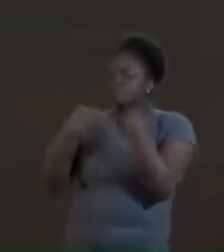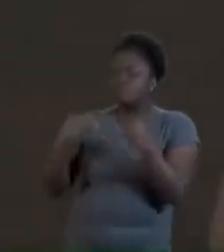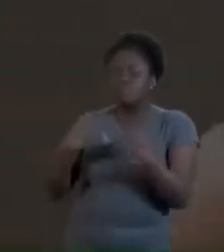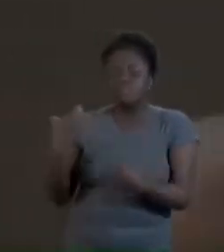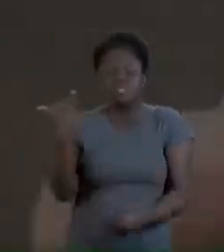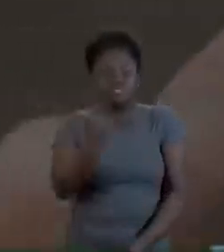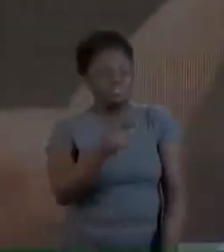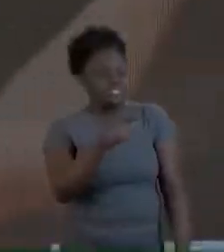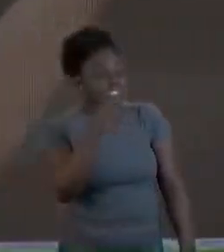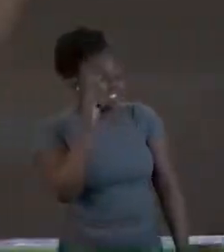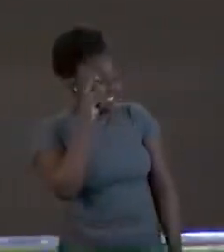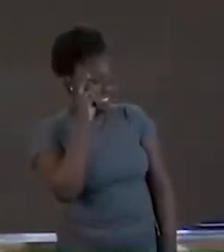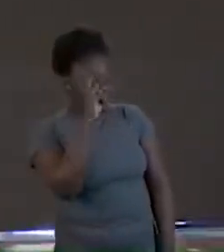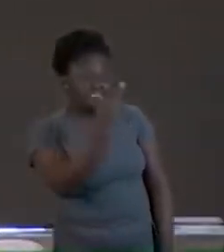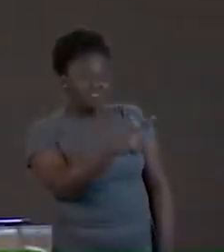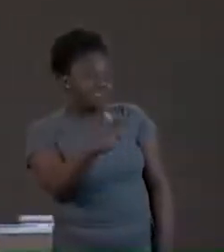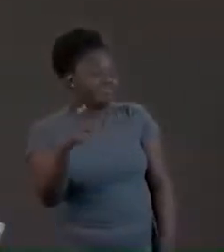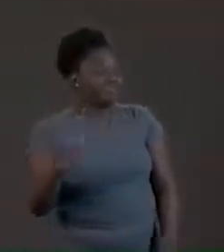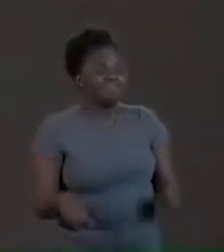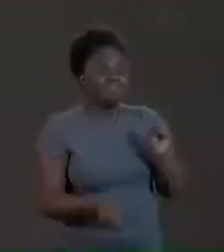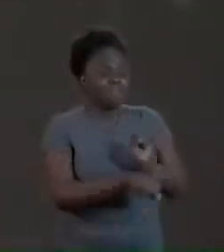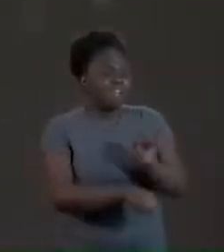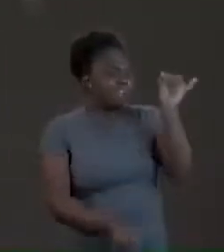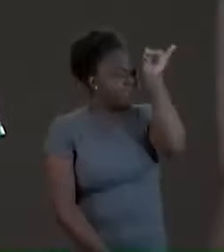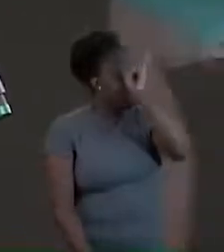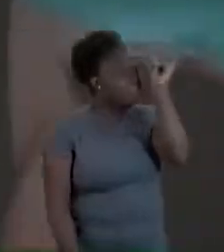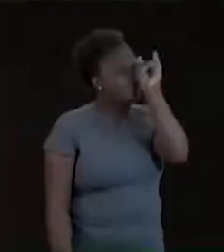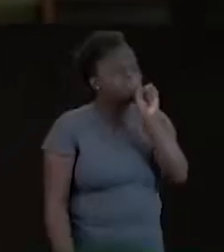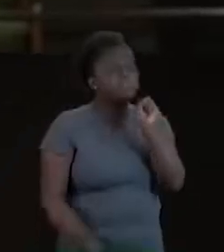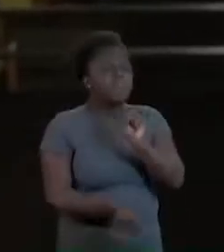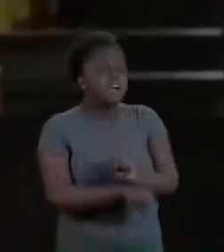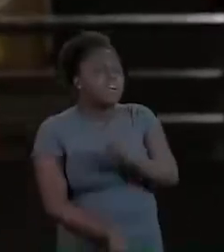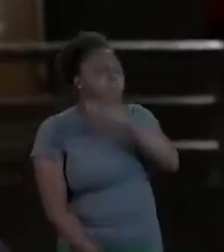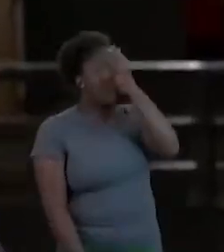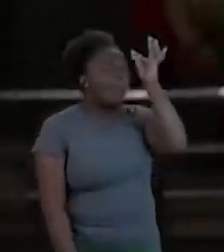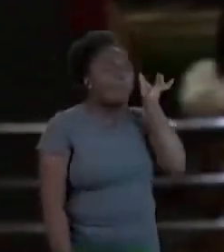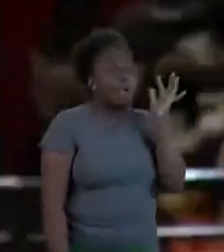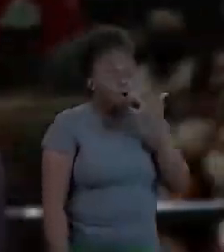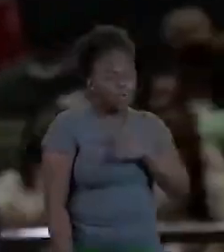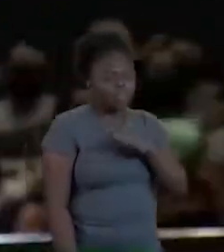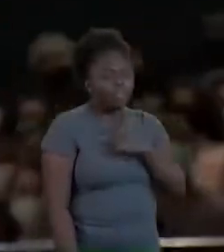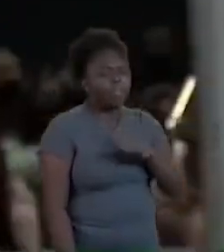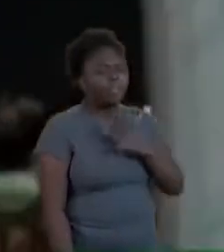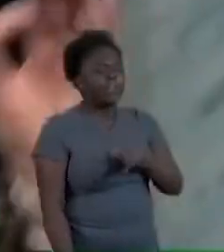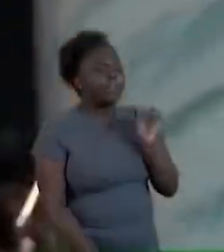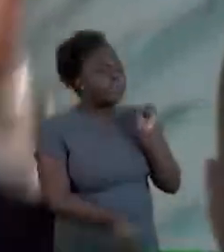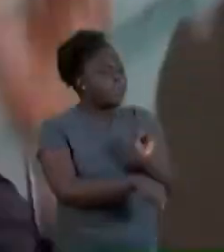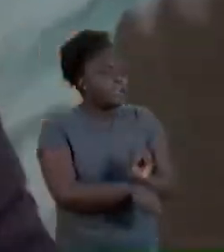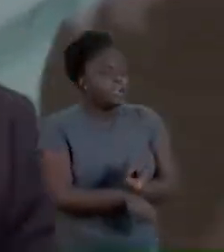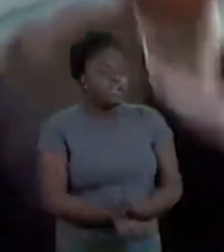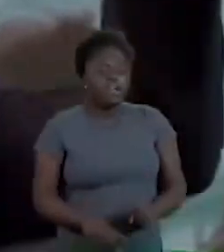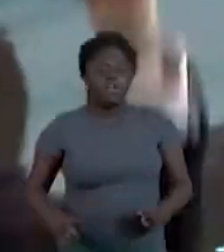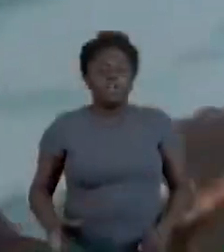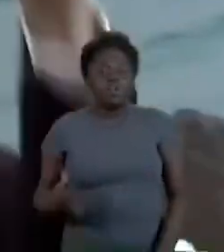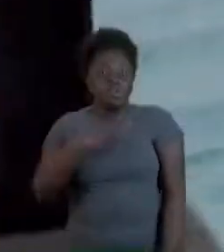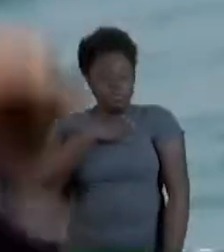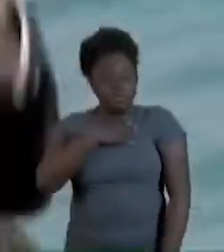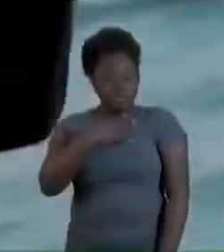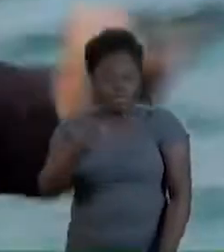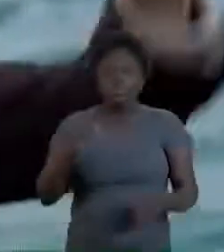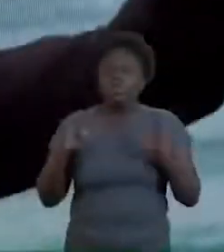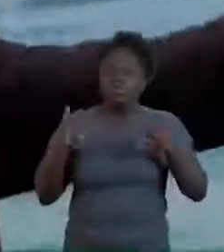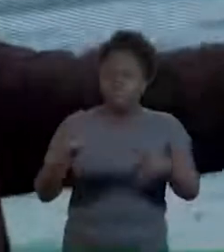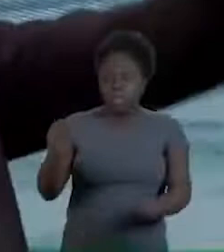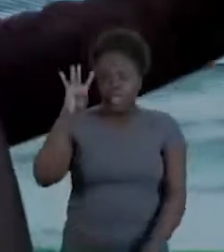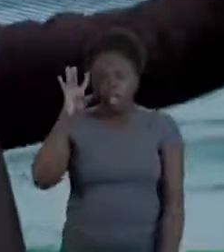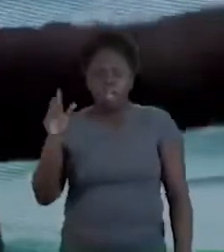não. Para de bobeira. Para de vitimismo, para de coitadismo. Todo filho é cismado